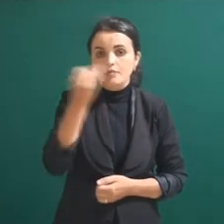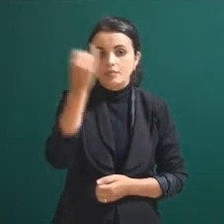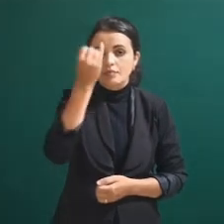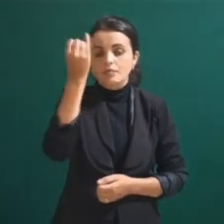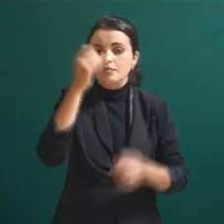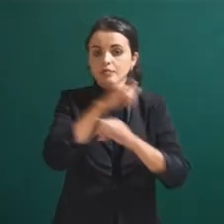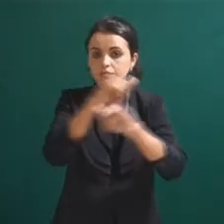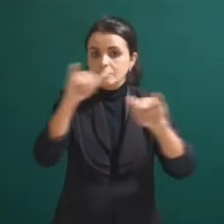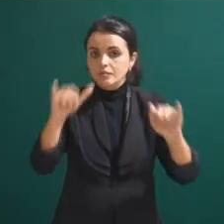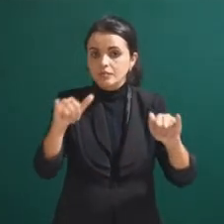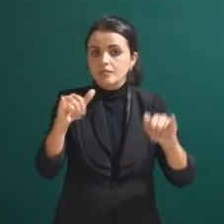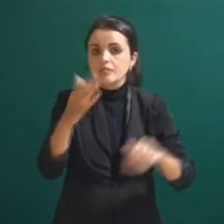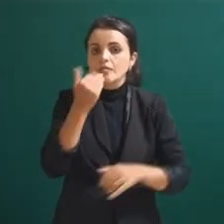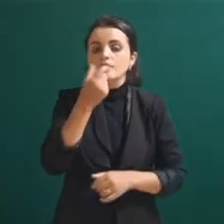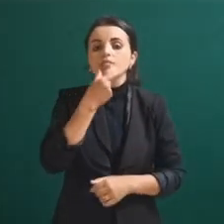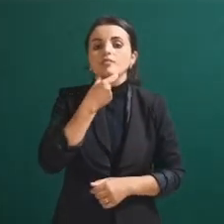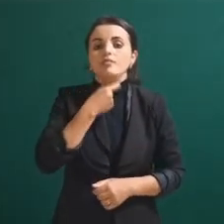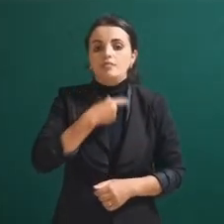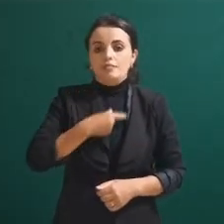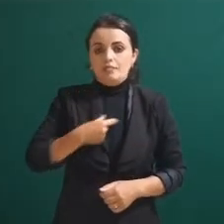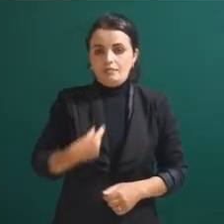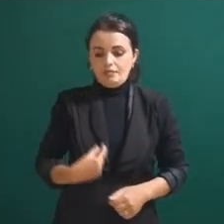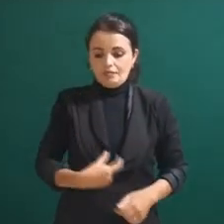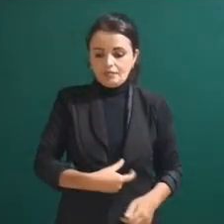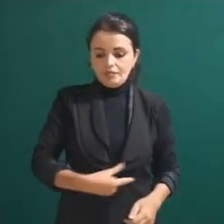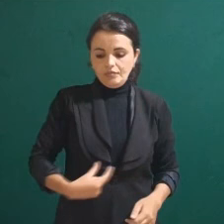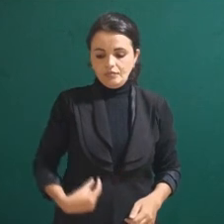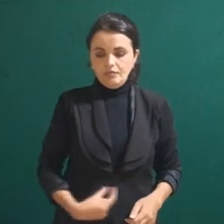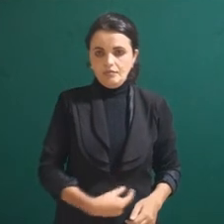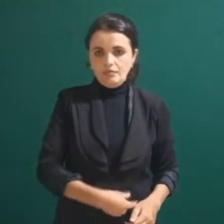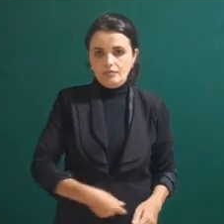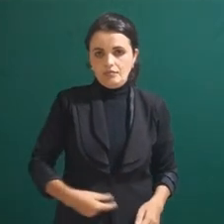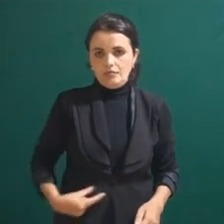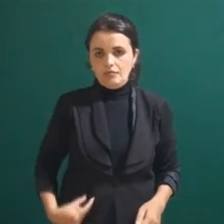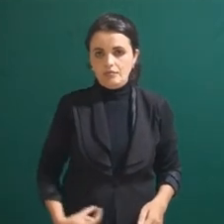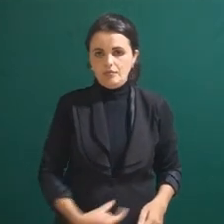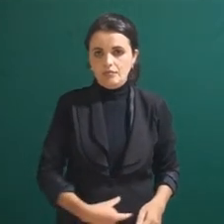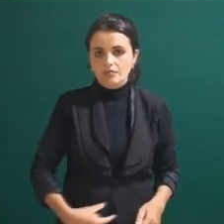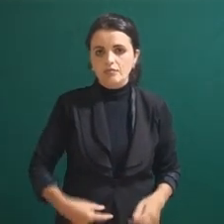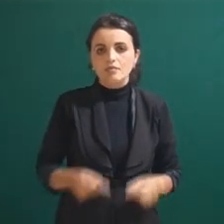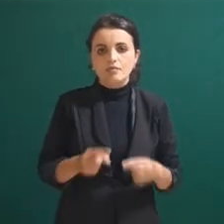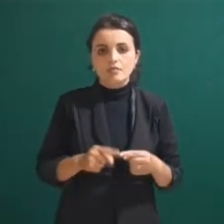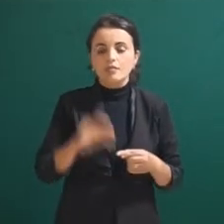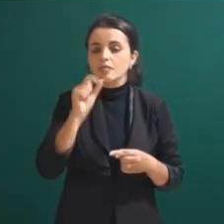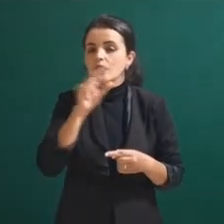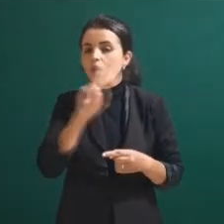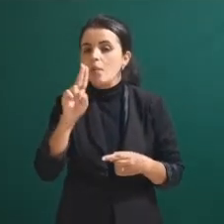a pena ser ressaltado por questões de informação. Essa pontinha daqui, ó, ela é chamada de apêndice. A gente vai ver melhor agora nesse próximo